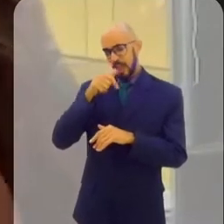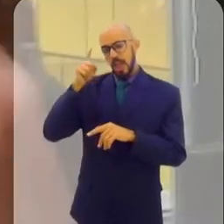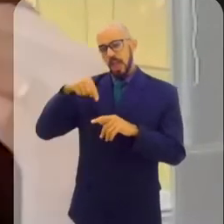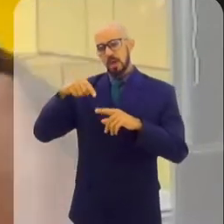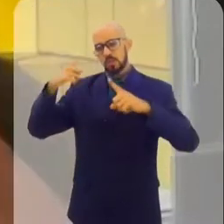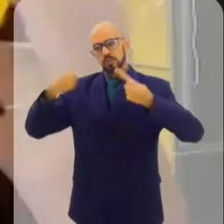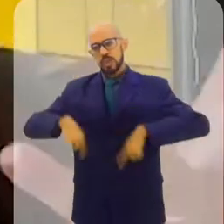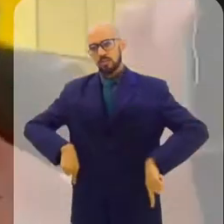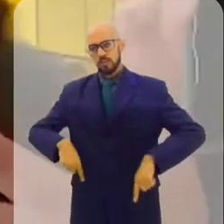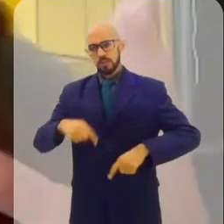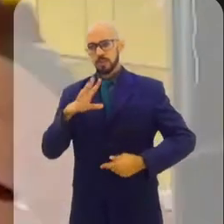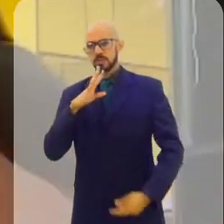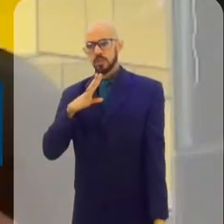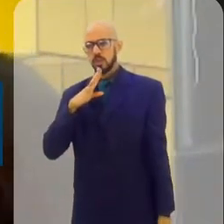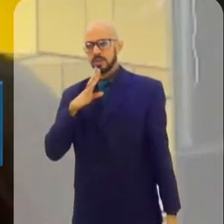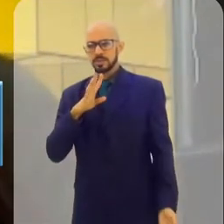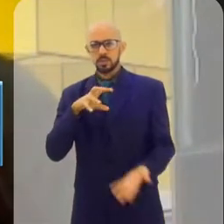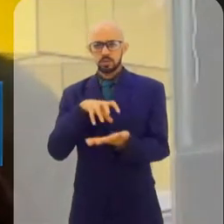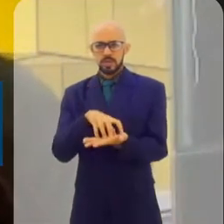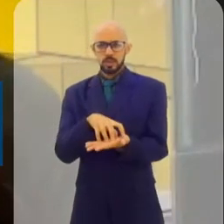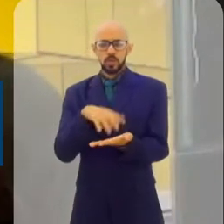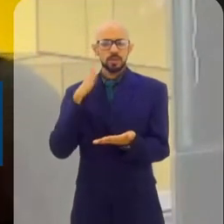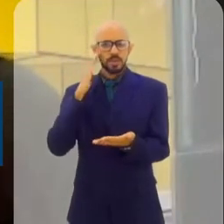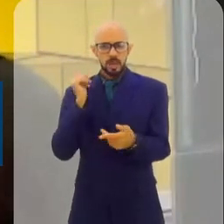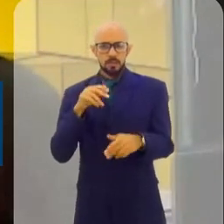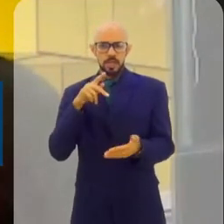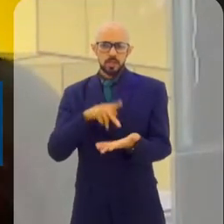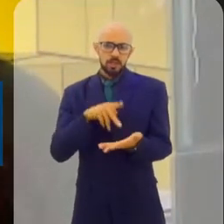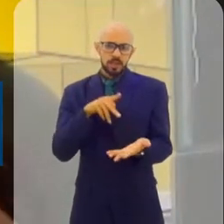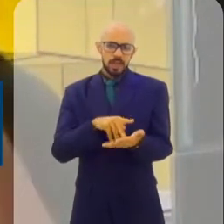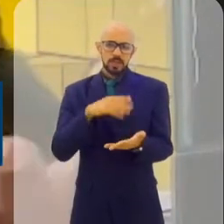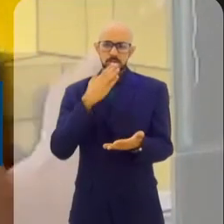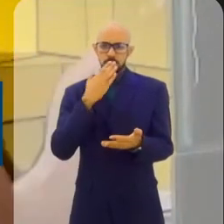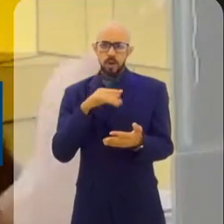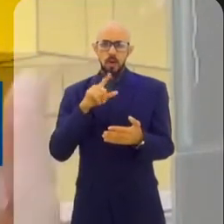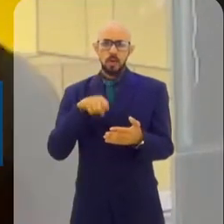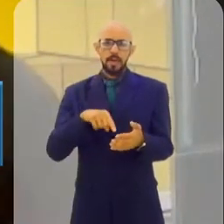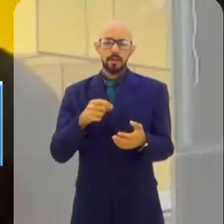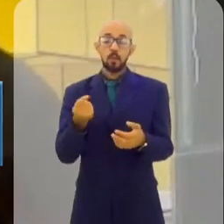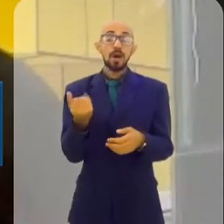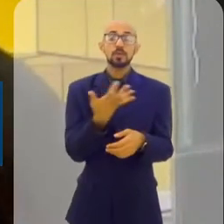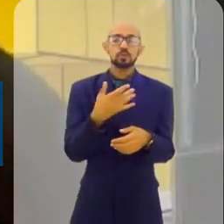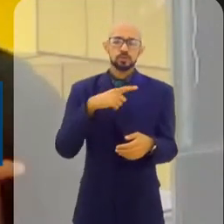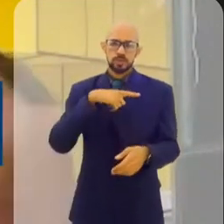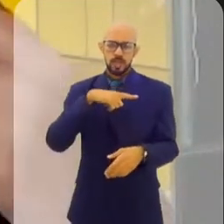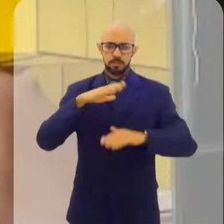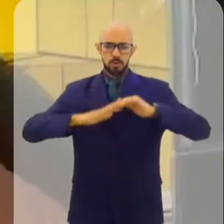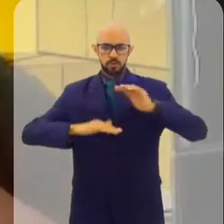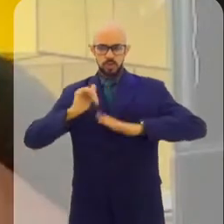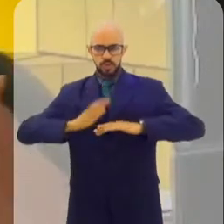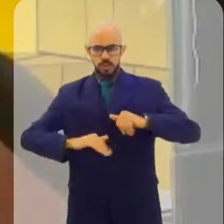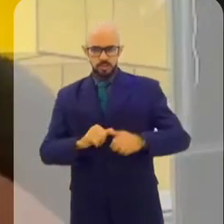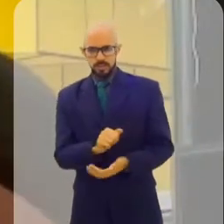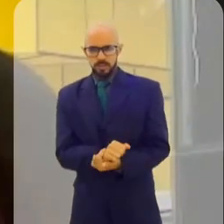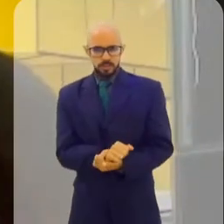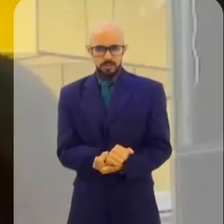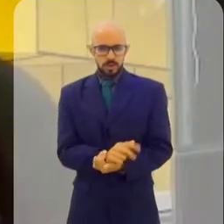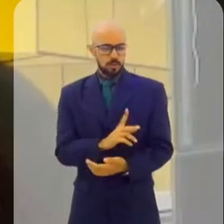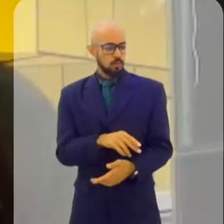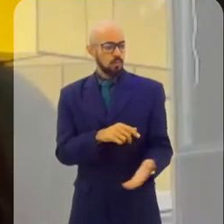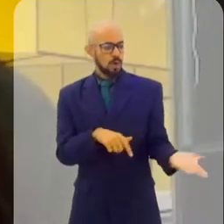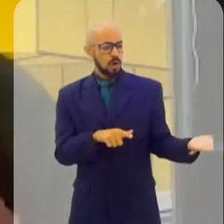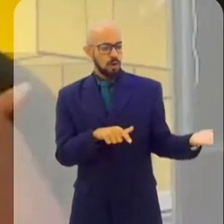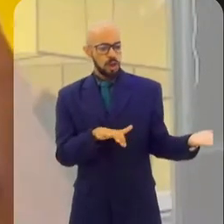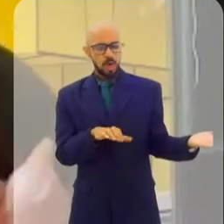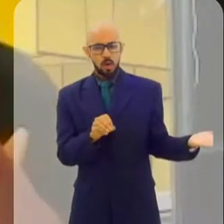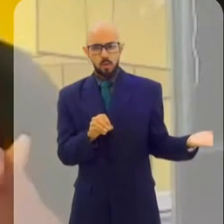desafio para você conhecer o setor e para você saber, de fato, qual é o tamanho dele, né? Porque, como o Léo estava